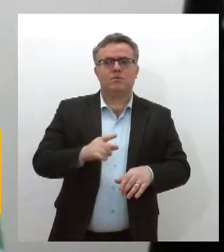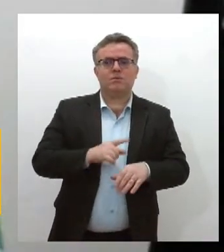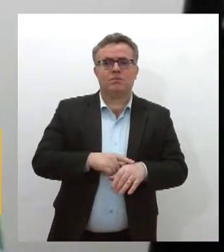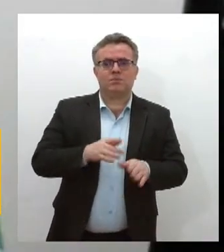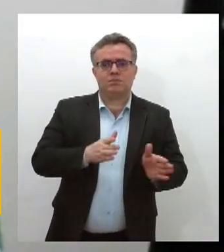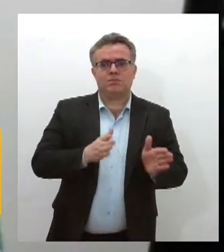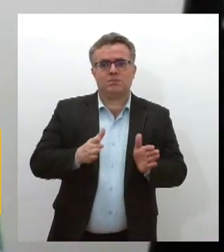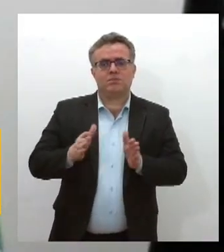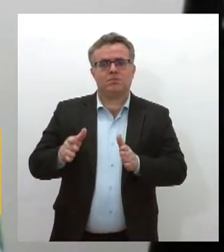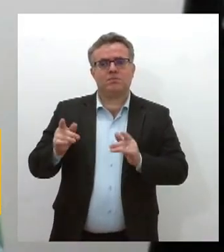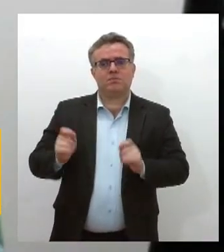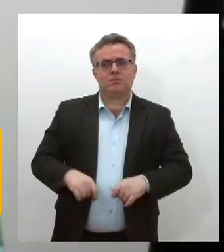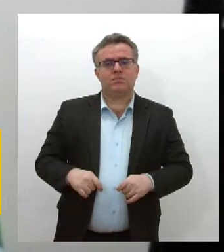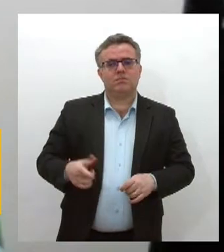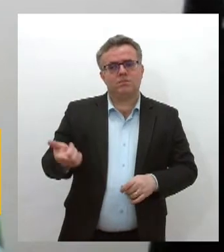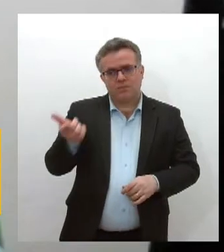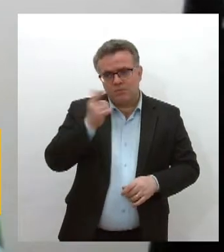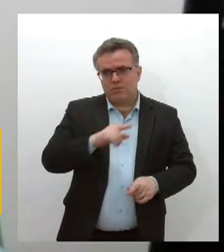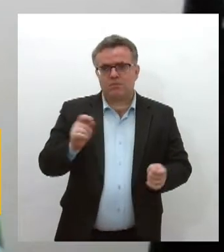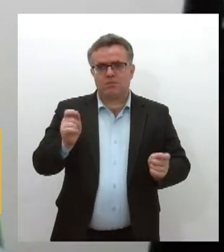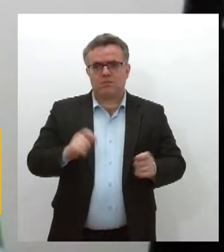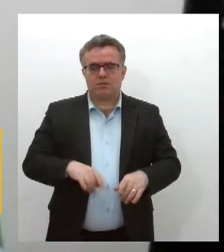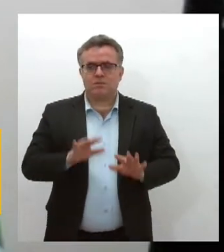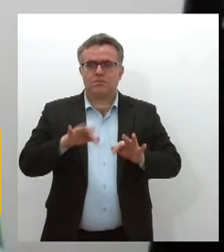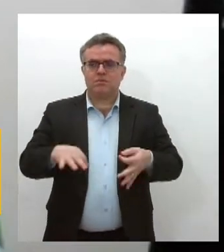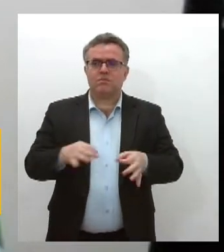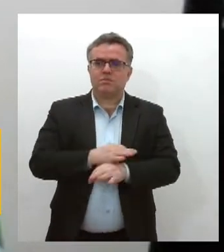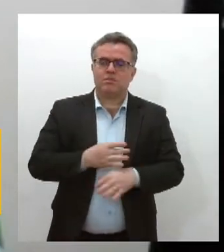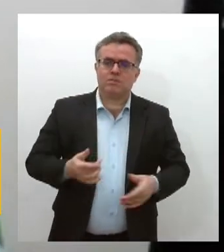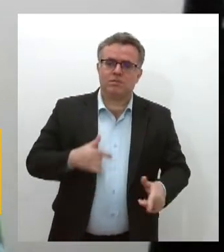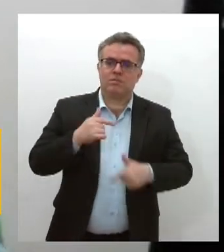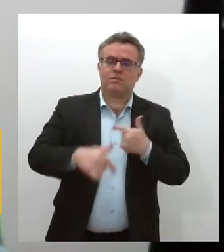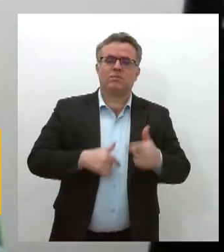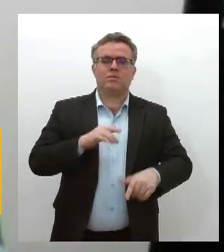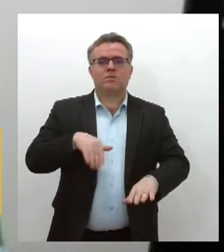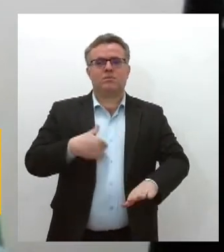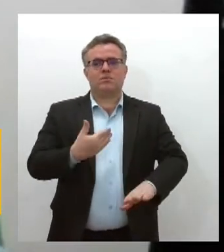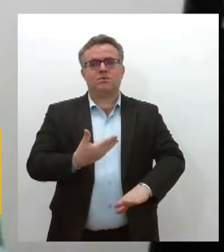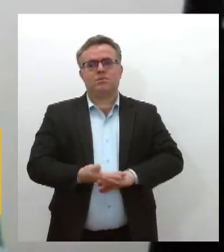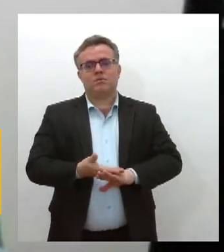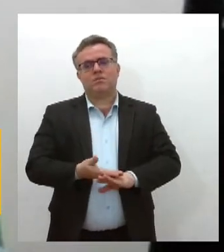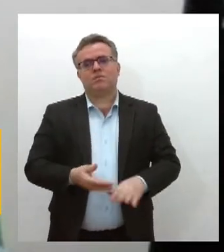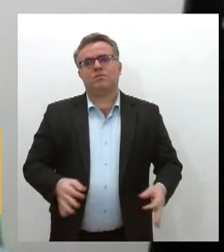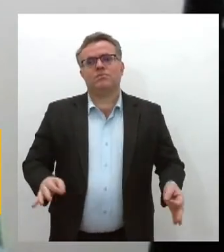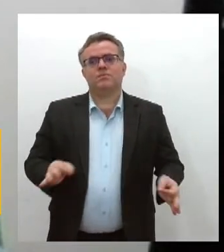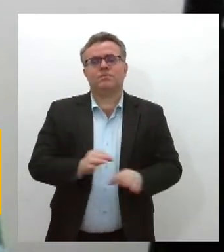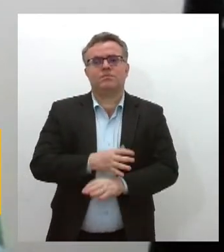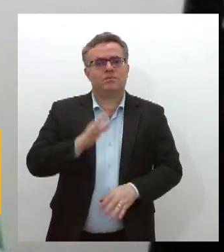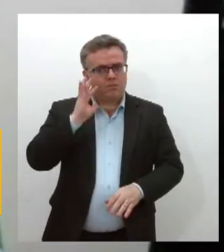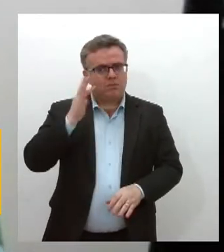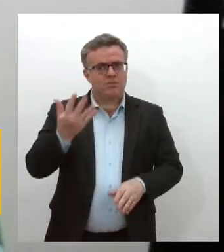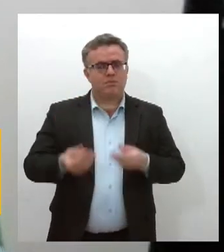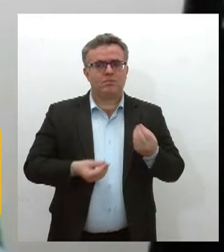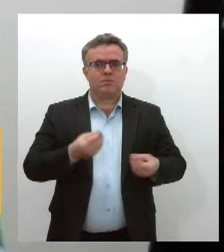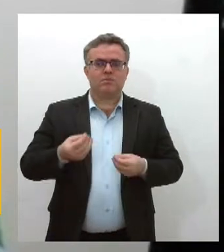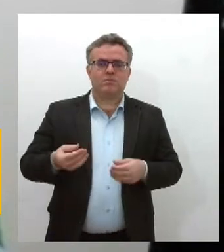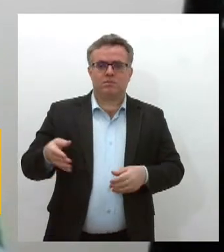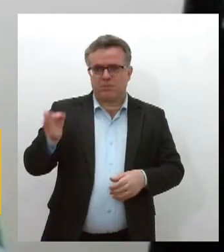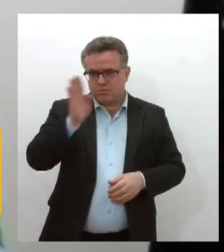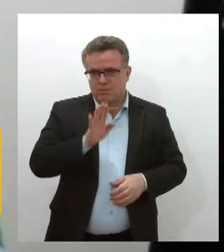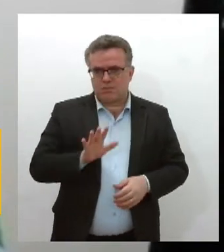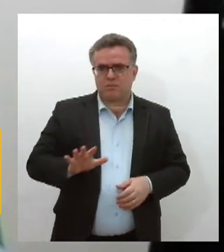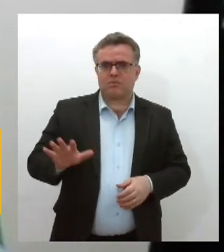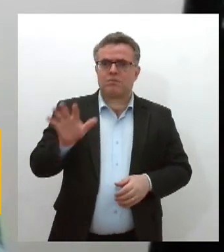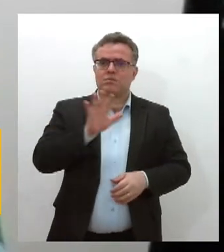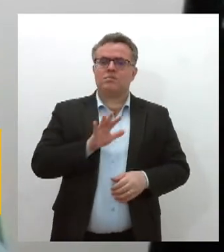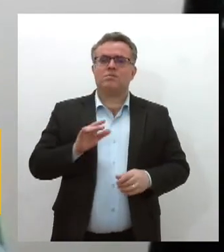que a gente consegue encerrar o nosso trabalho até o final de outubro. A decisão ela foi nacional, porque o censo